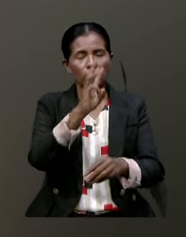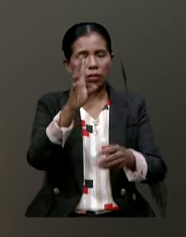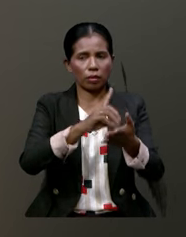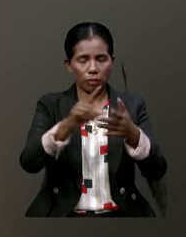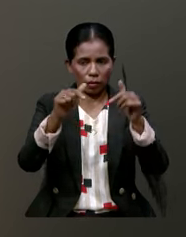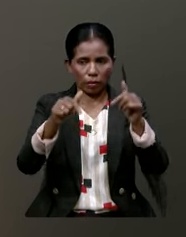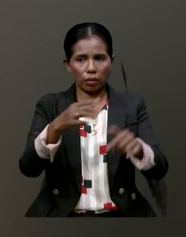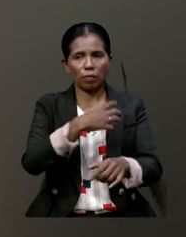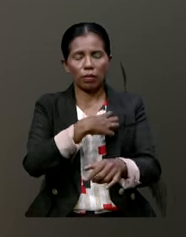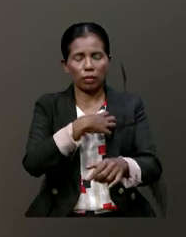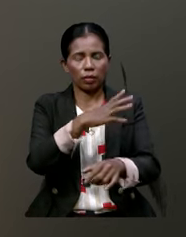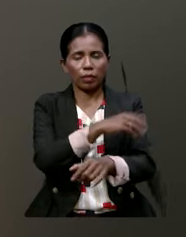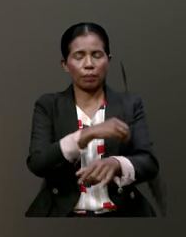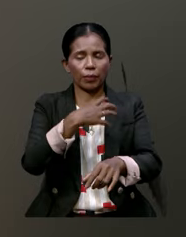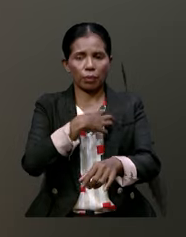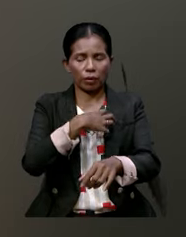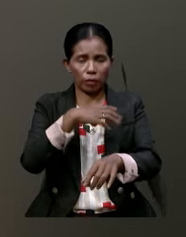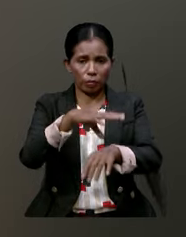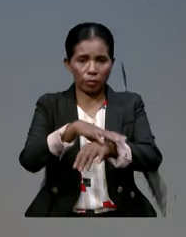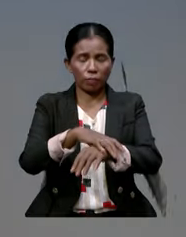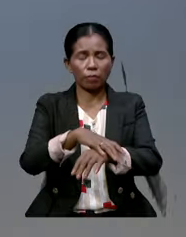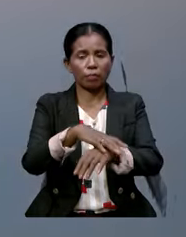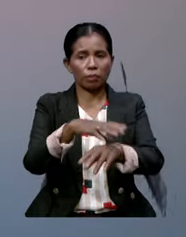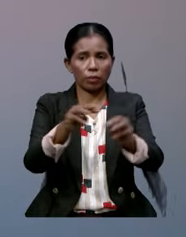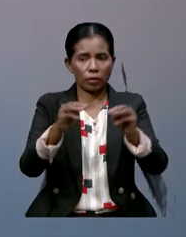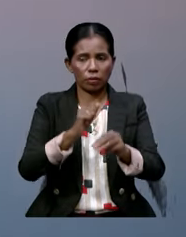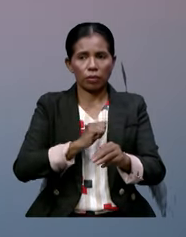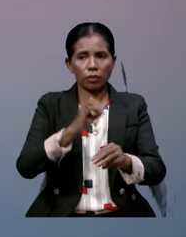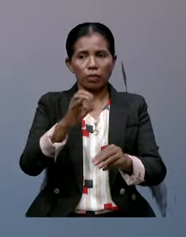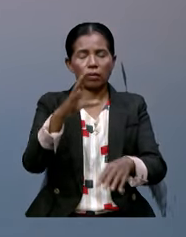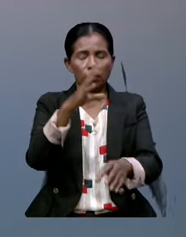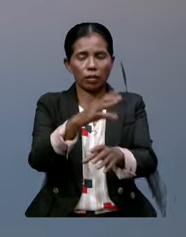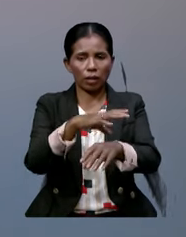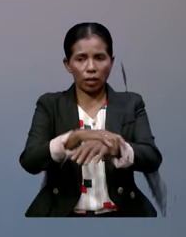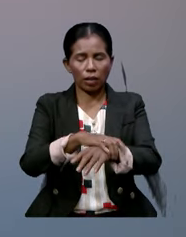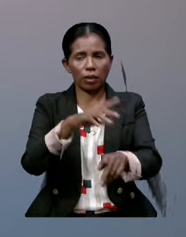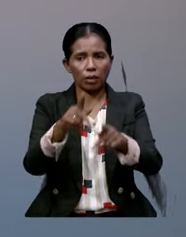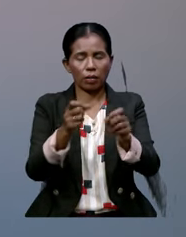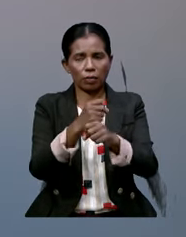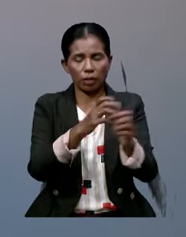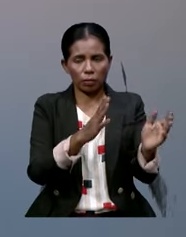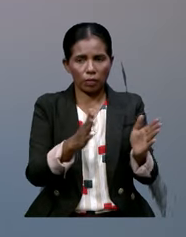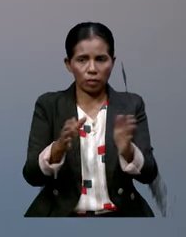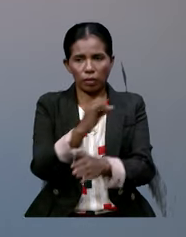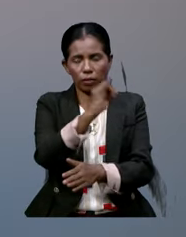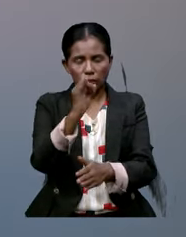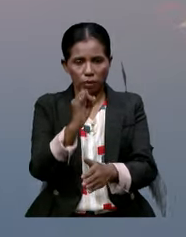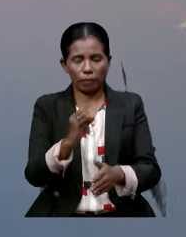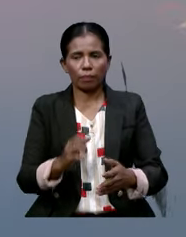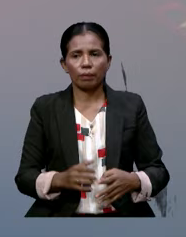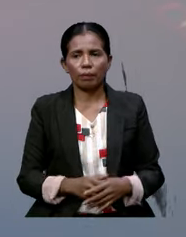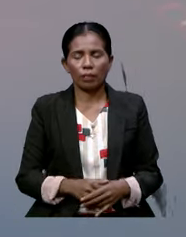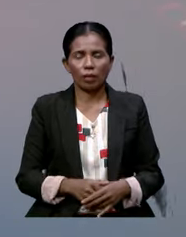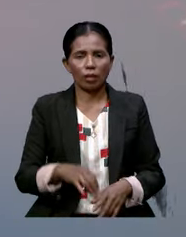Penetele orienta ona comandante Penetele município Covalima, onde assegura suspeito, onde há o processo de identificação.